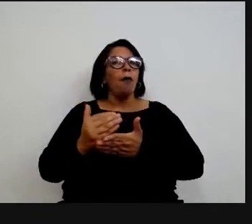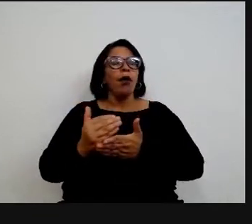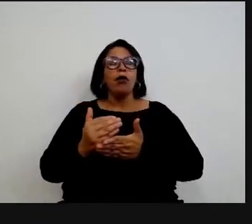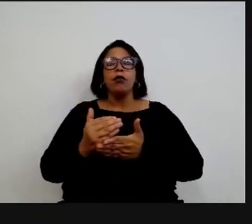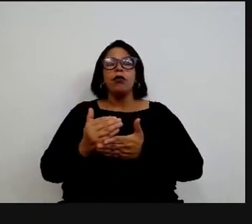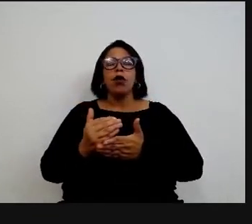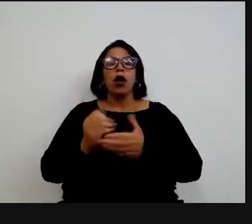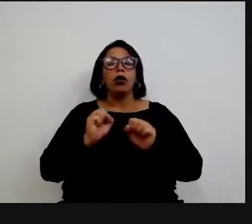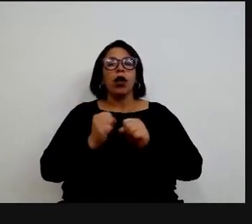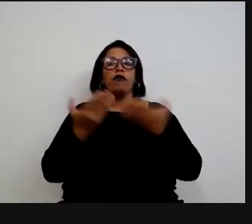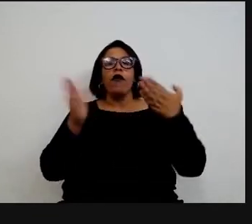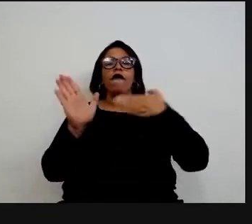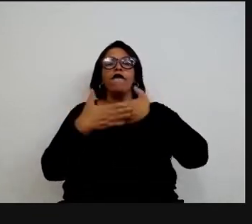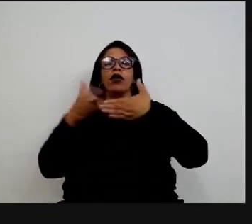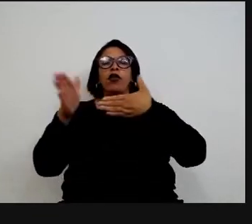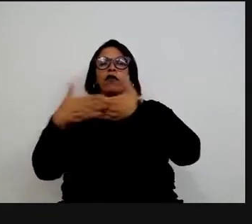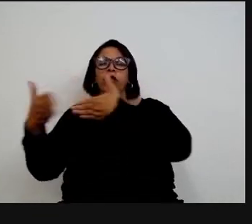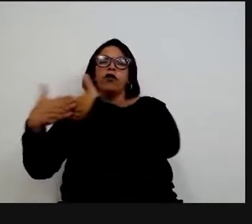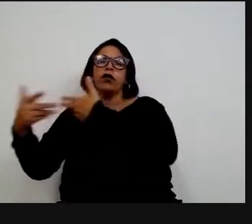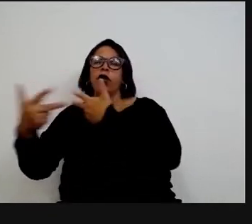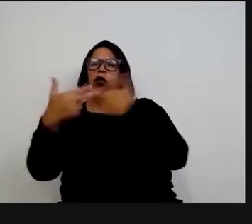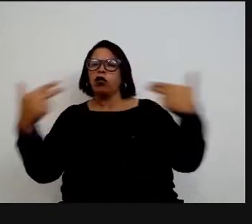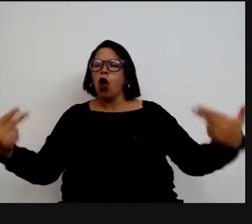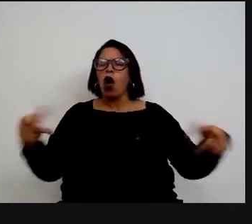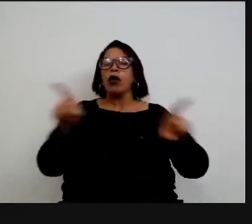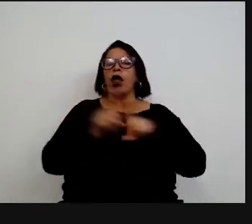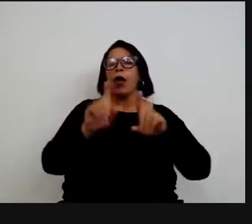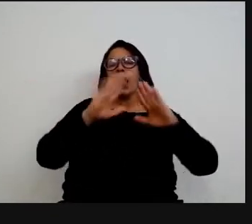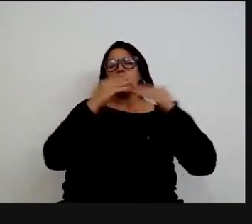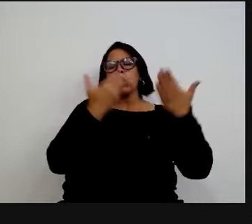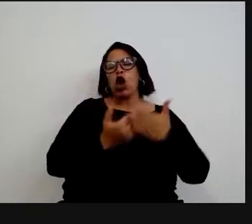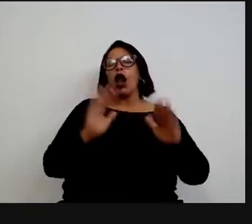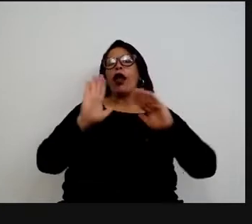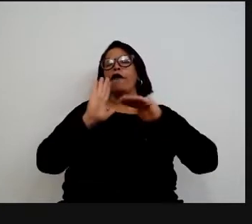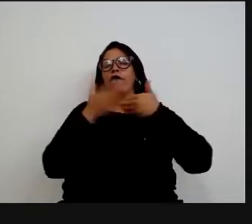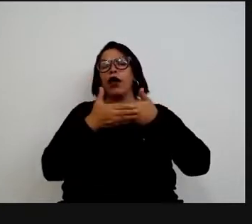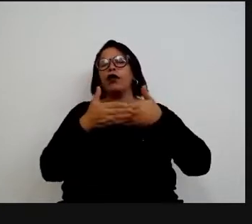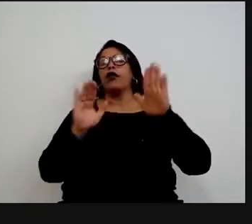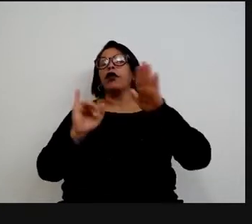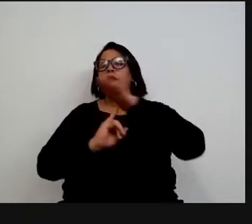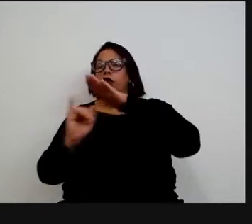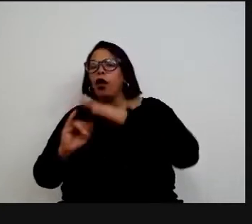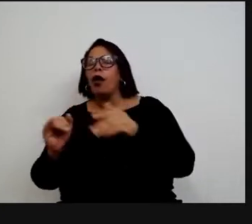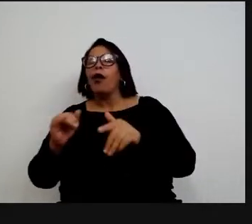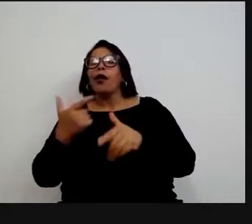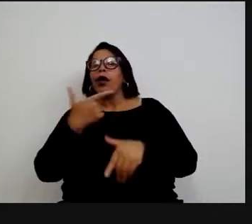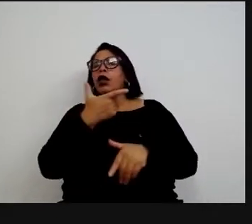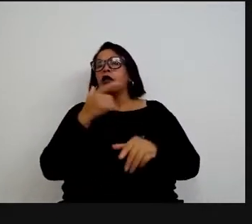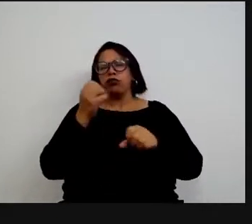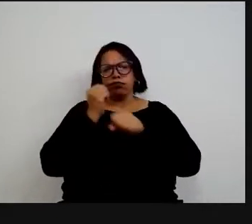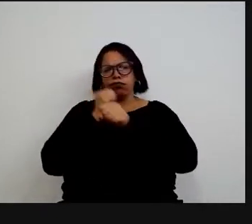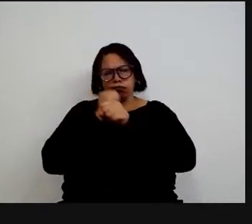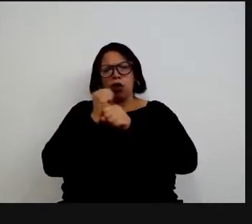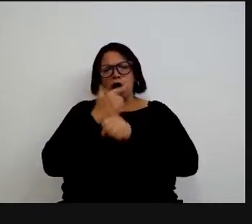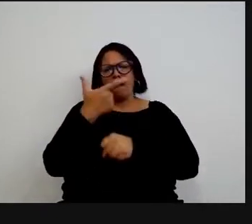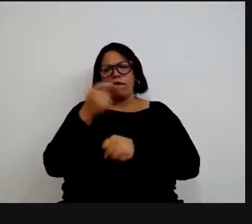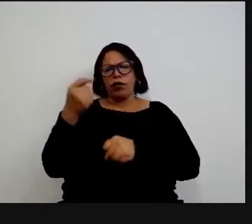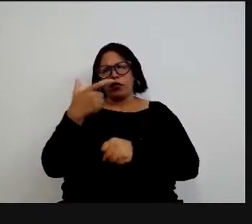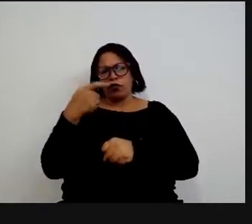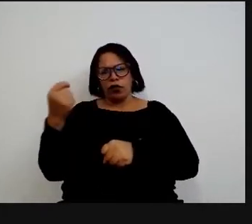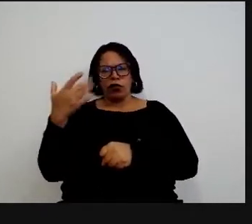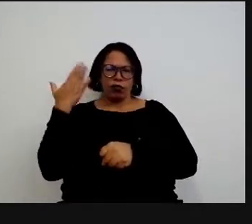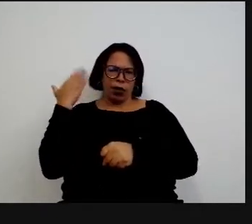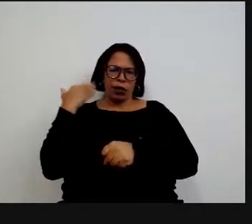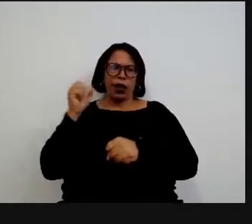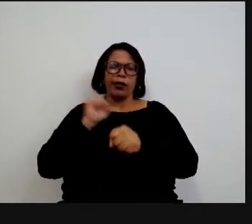ordem que saiu, principalmente ali na minha diretoria, que eu estava acompanhando isso, vamos migrar o resto